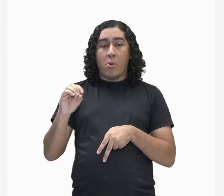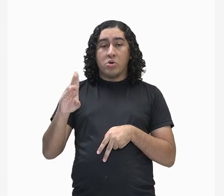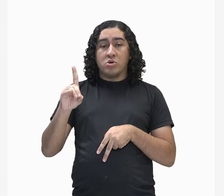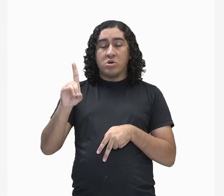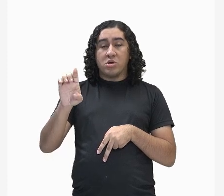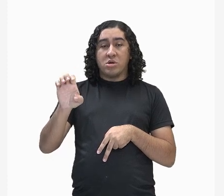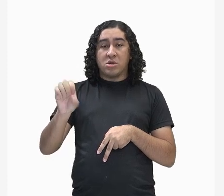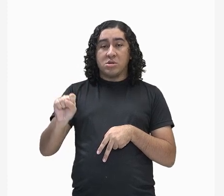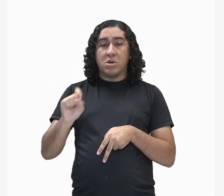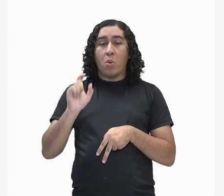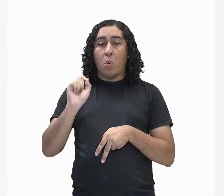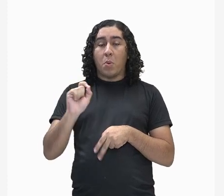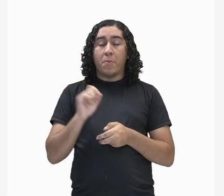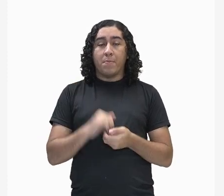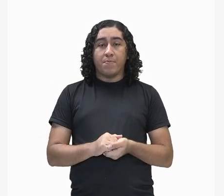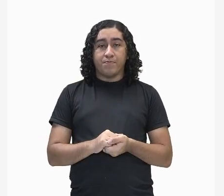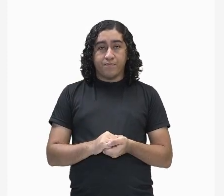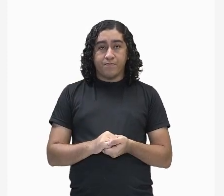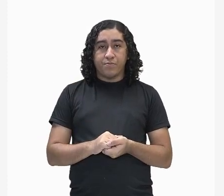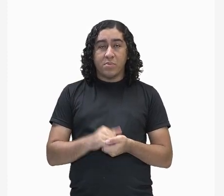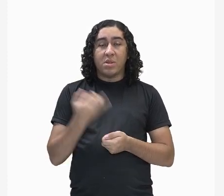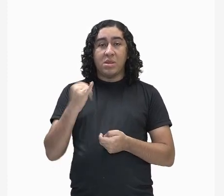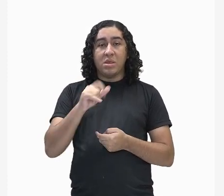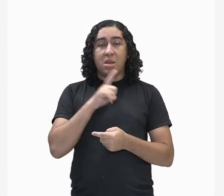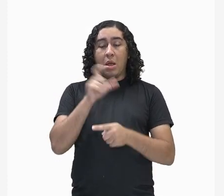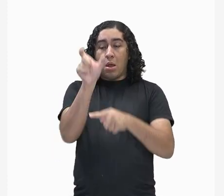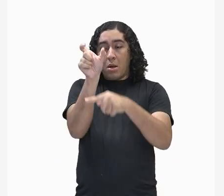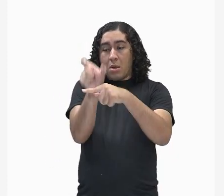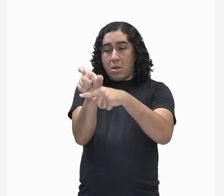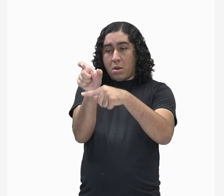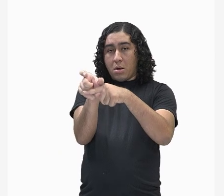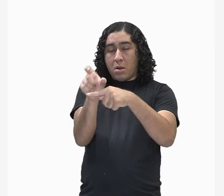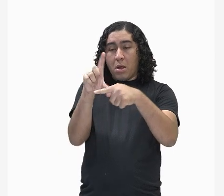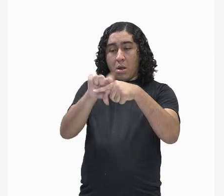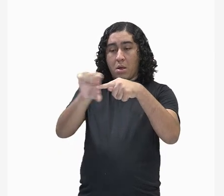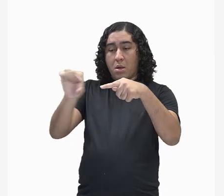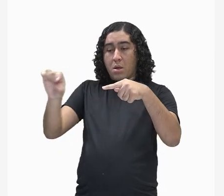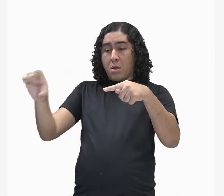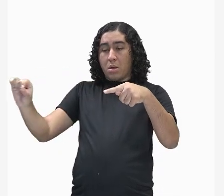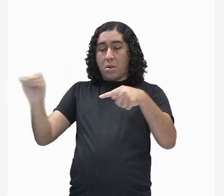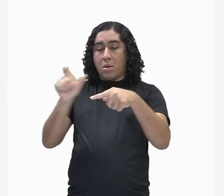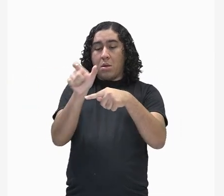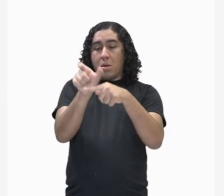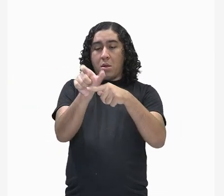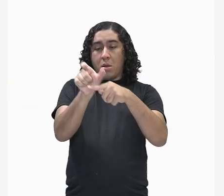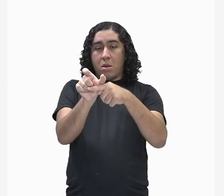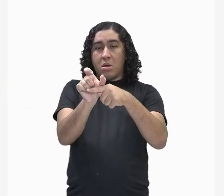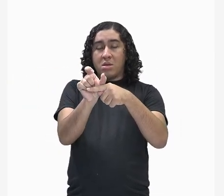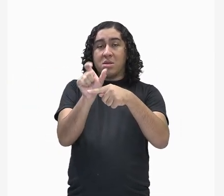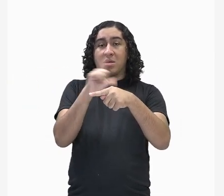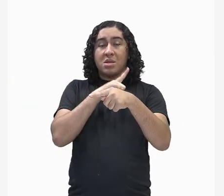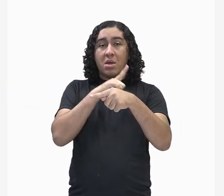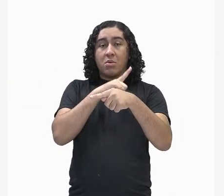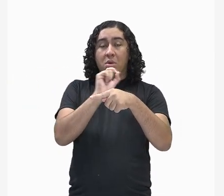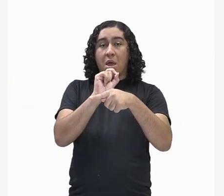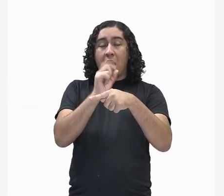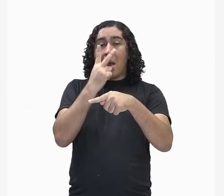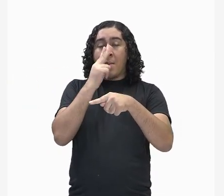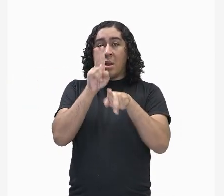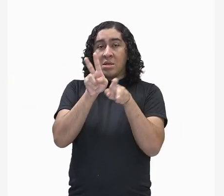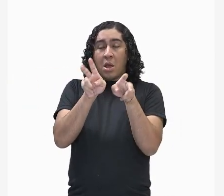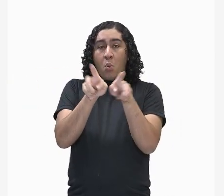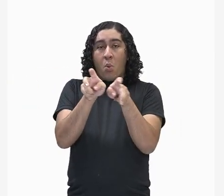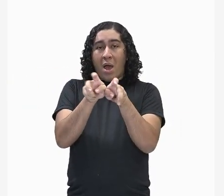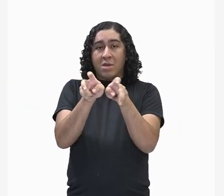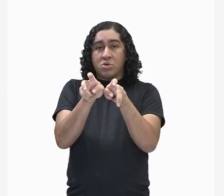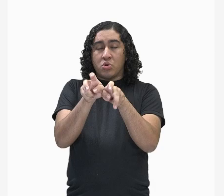é que em cada segmento ele vai apresentar 2 pares de patas, né? Então, para a gente